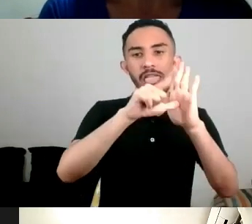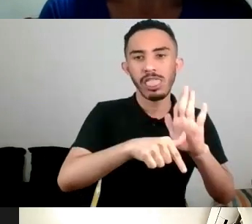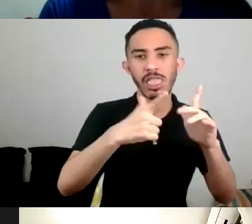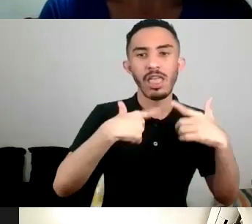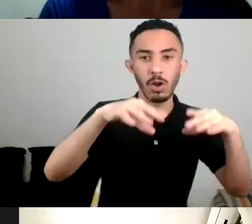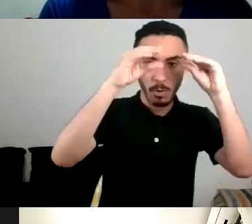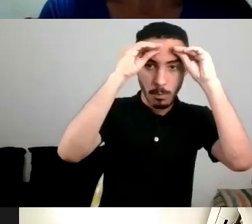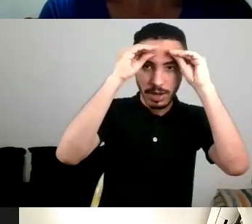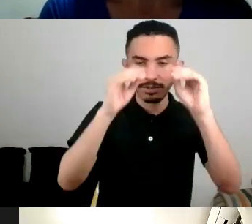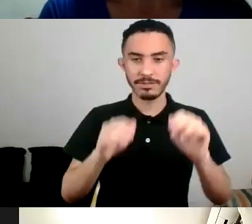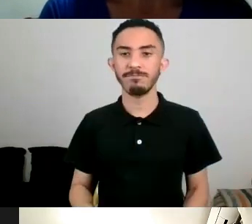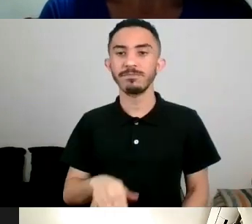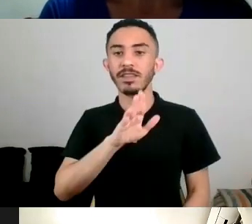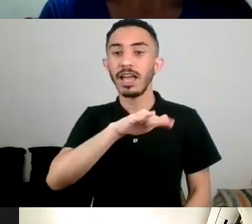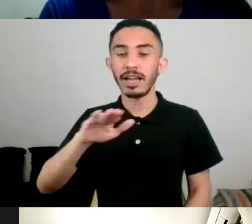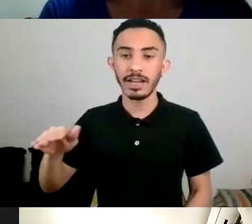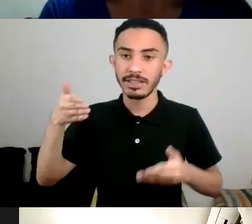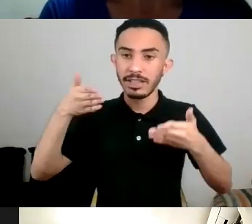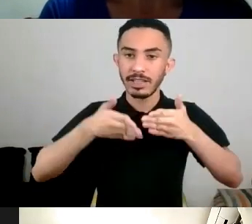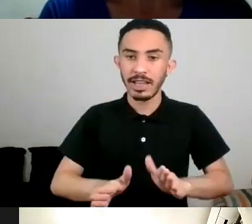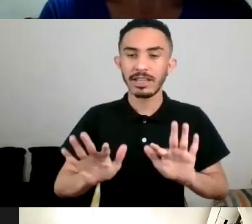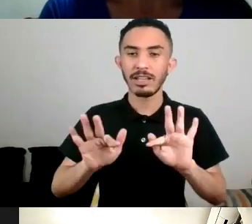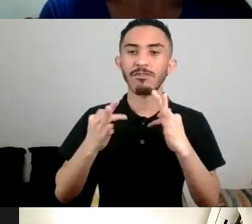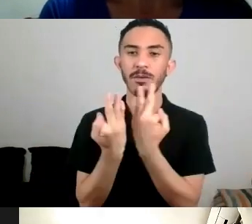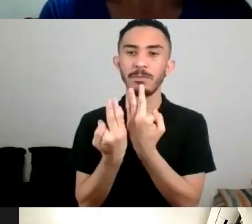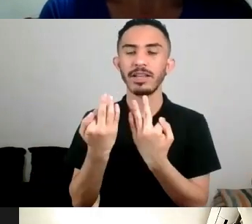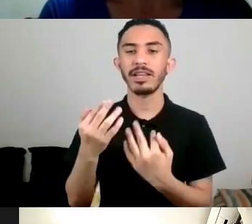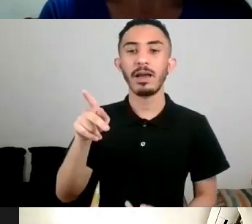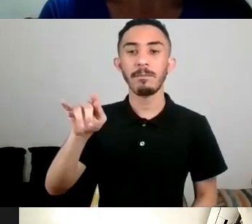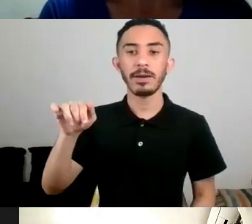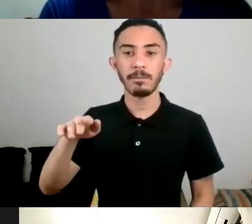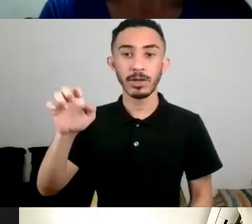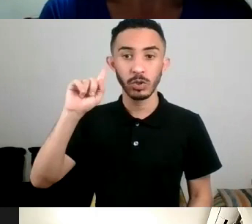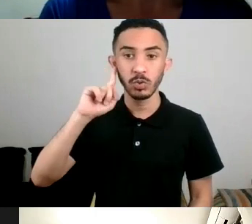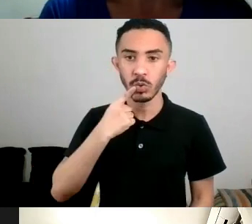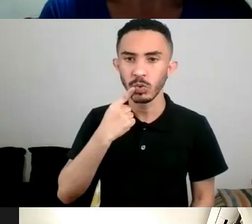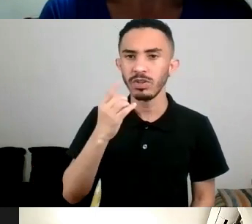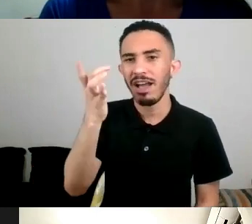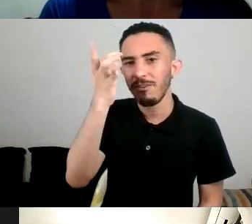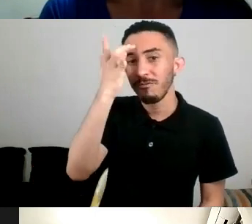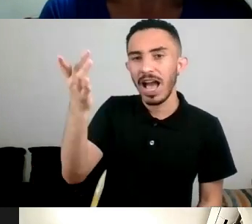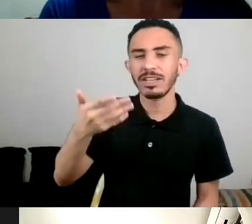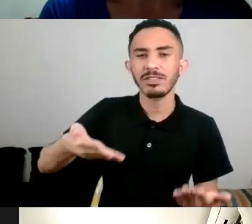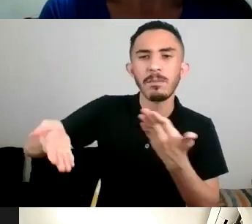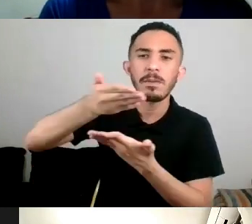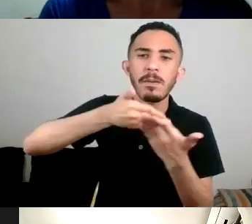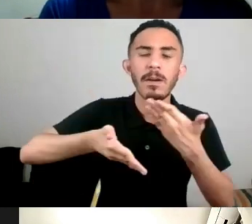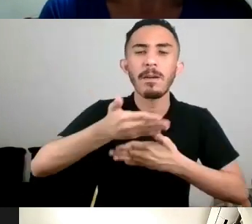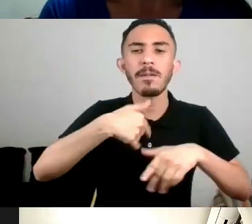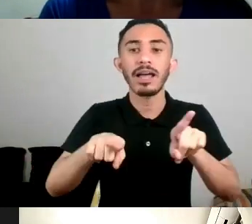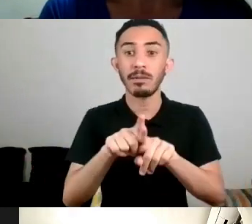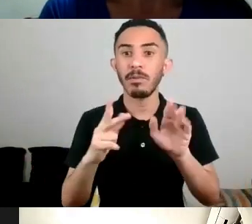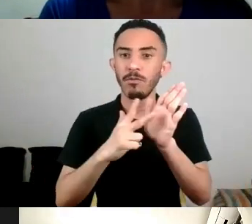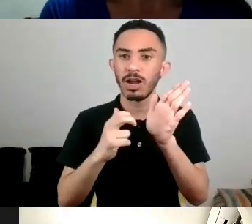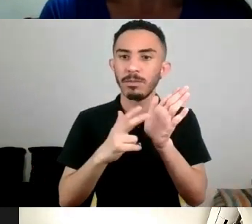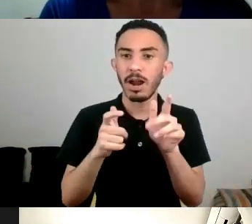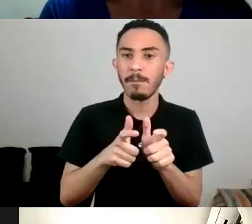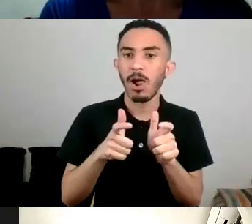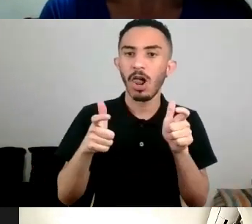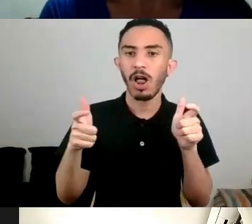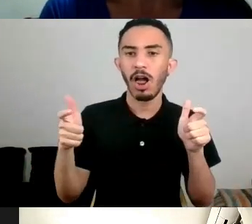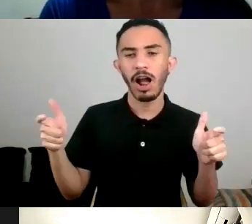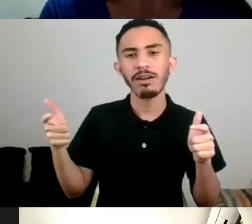As crianças que nascem em família com pais surdos têm mais facilidade de socialização e vocabulário, o